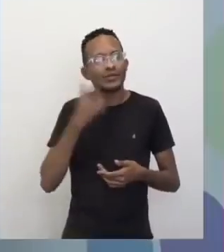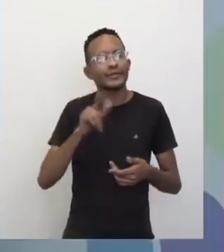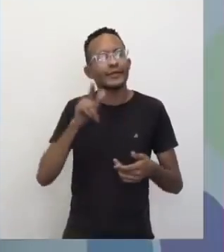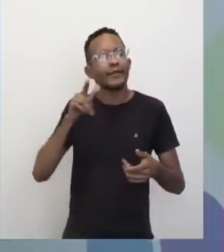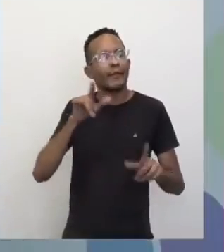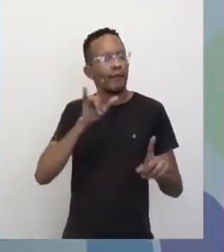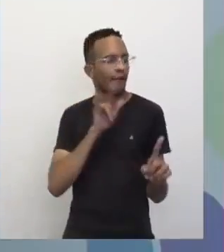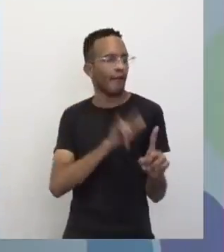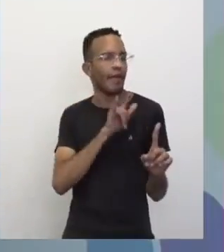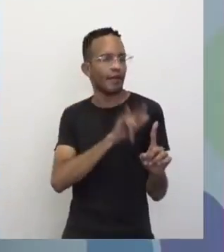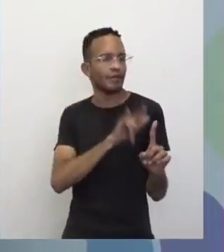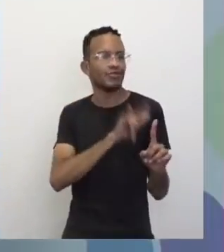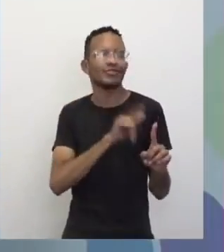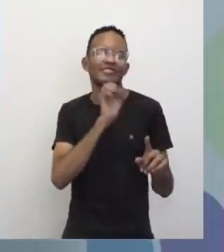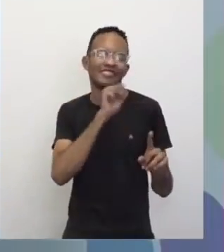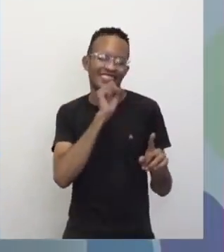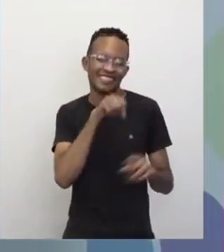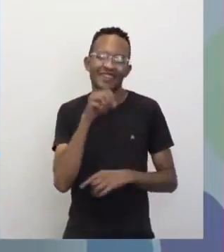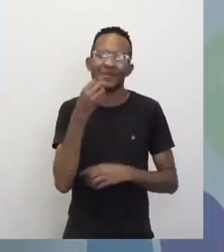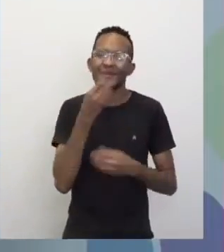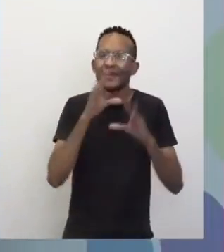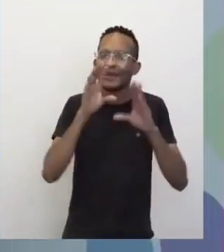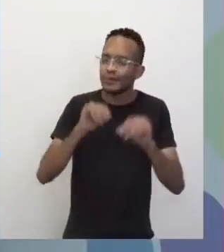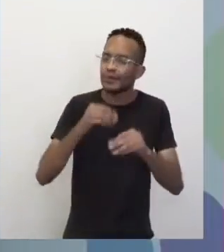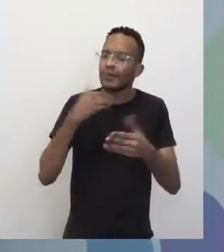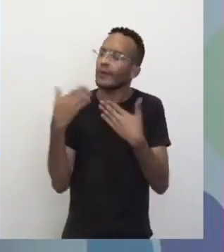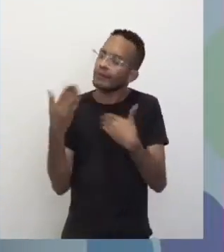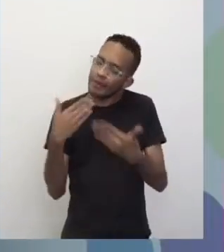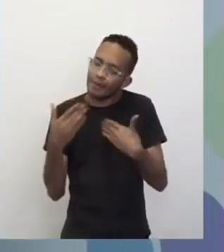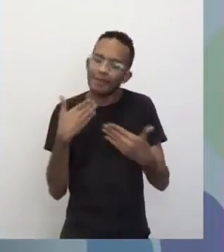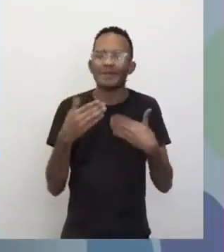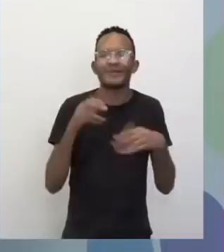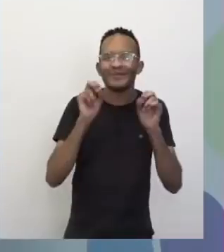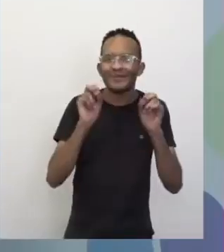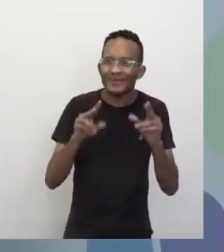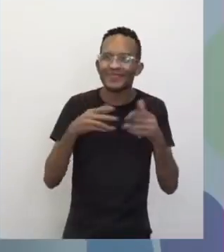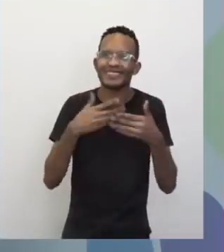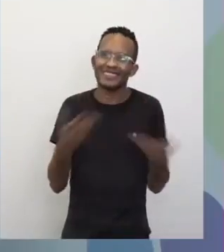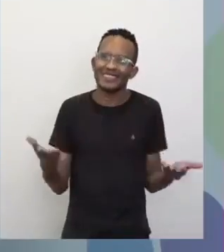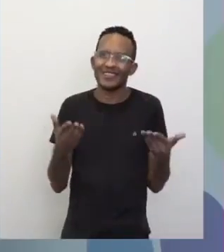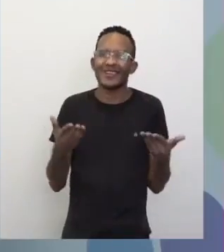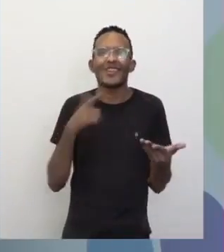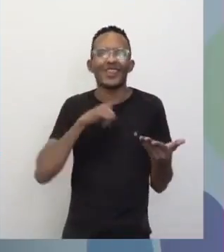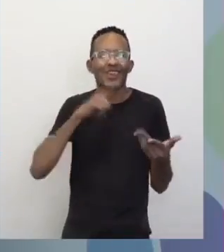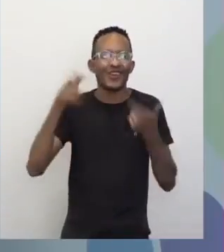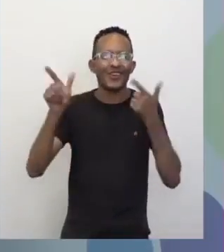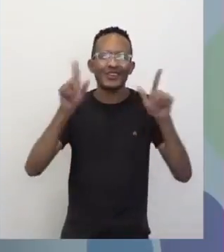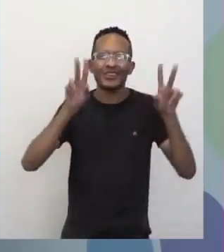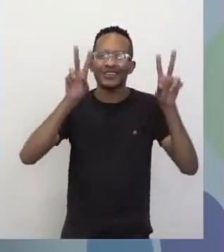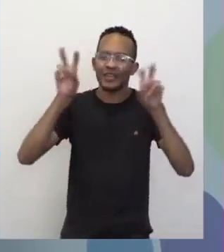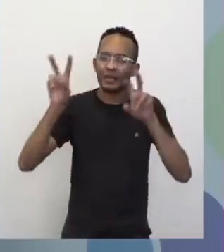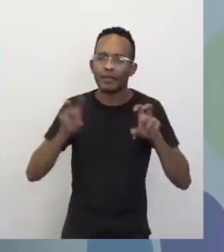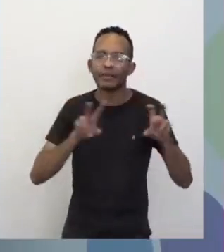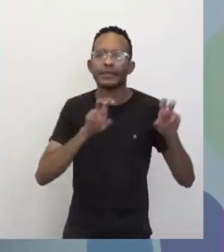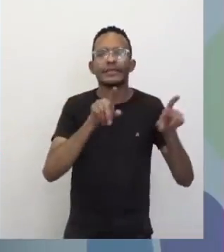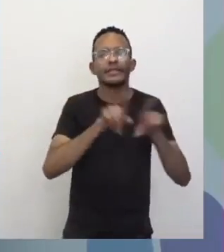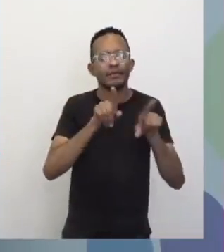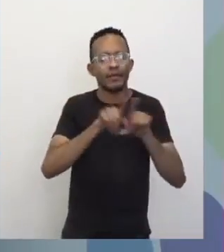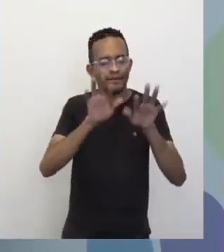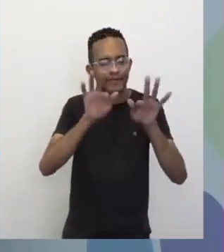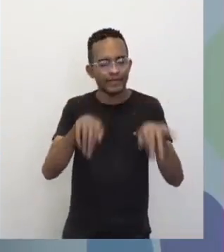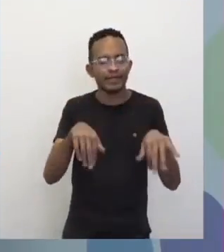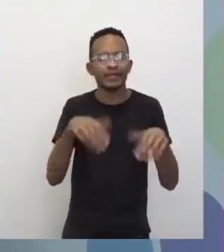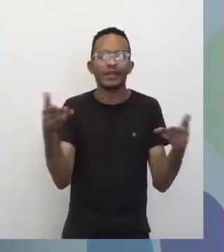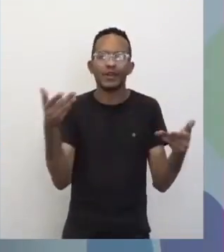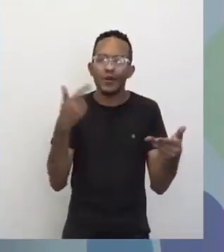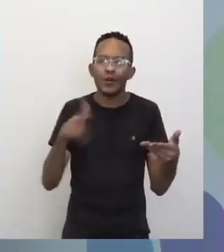crush, exatamente. Fala boa noite, fica lá, conversa. E, gente, é isso. Vários outros temas são a mesma coisa e vamos concluir essa sequência